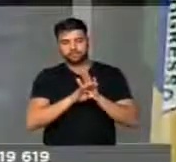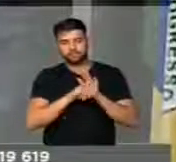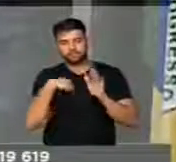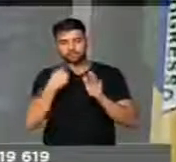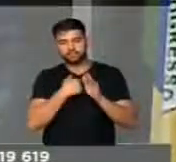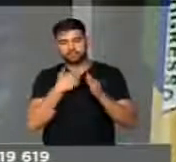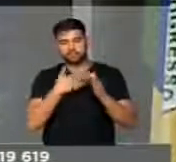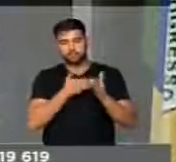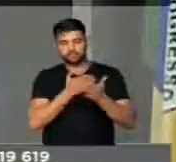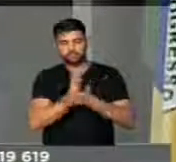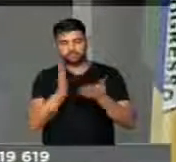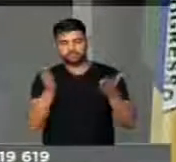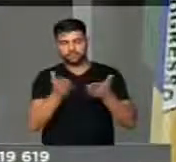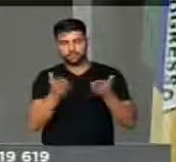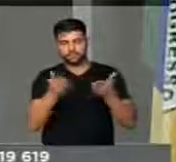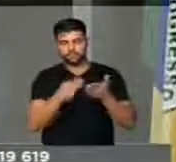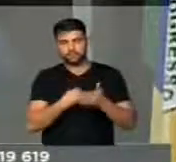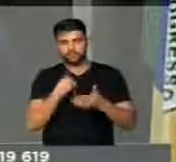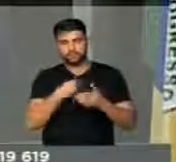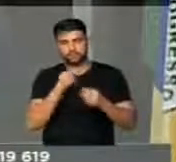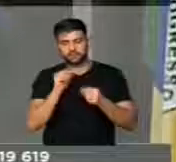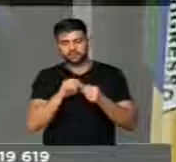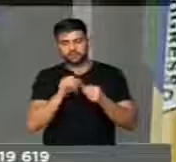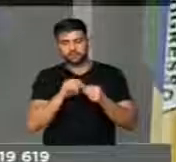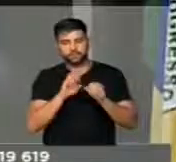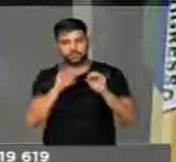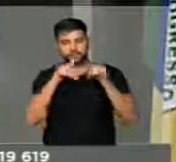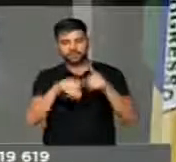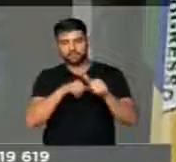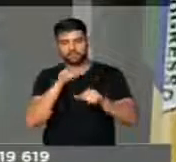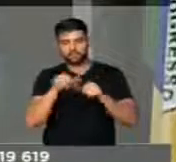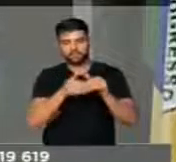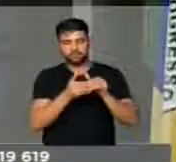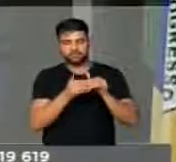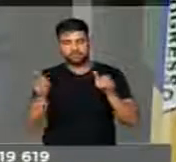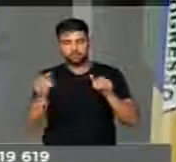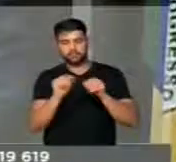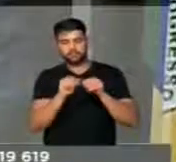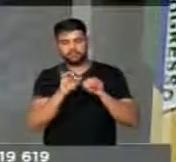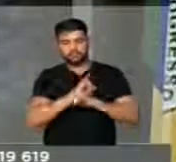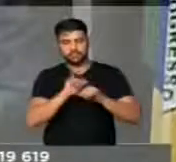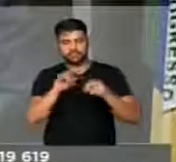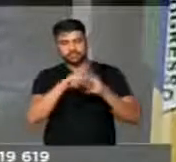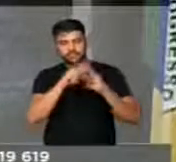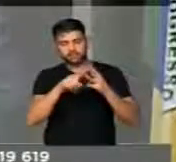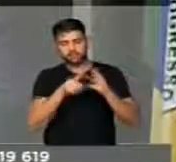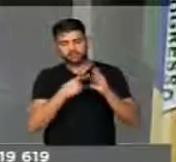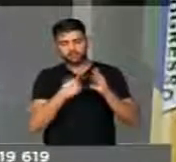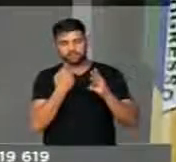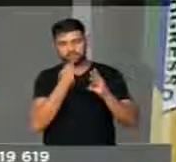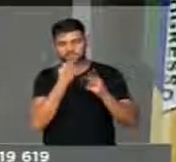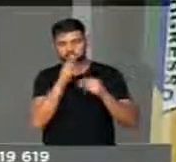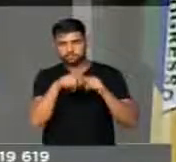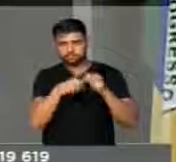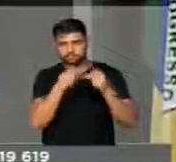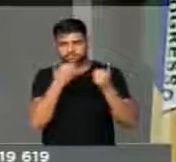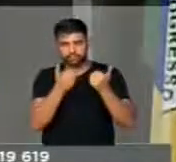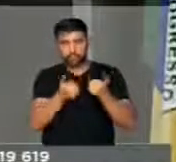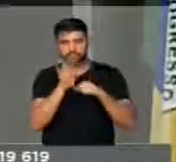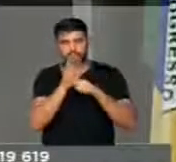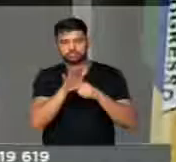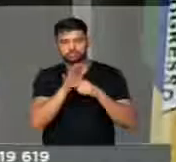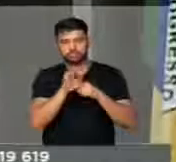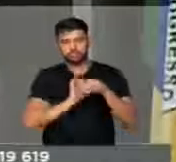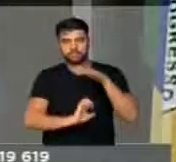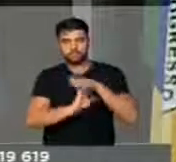nós aprovamos hoje aqui, ela, ao fim e ao cabo, ela traz 3 grandes benefícios